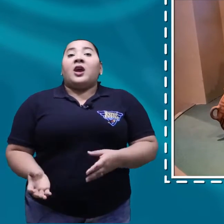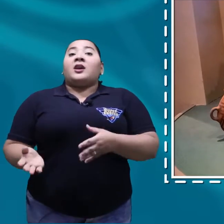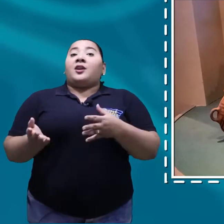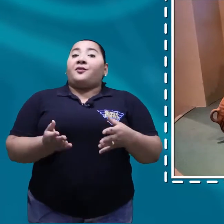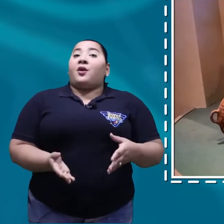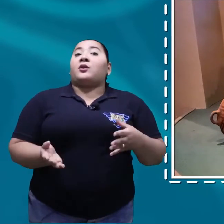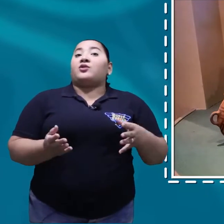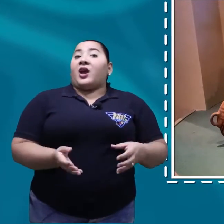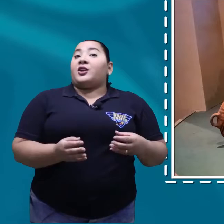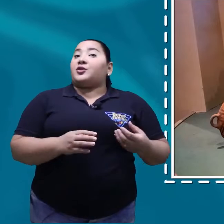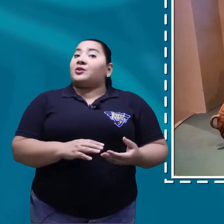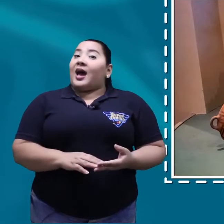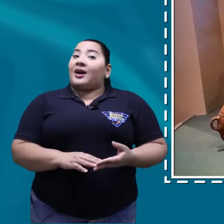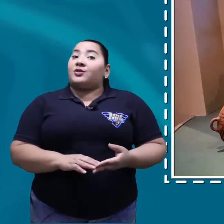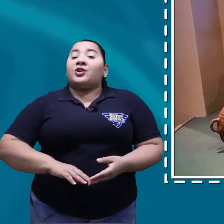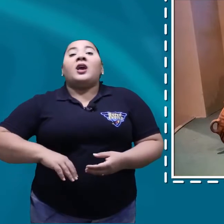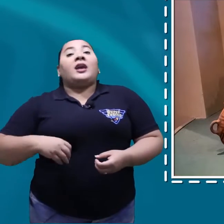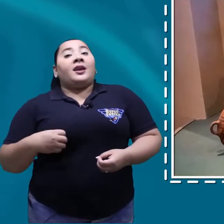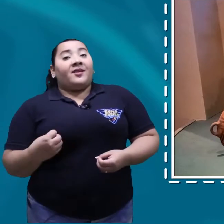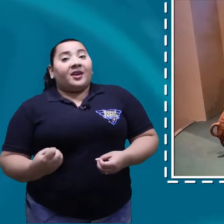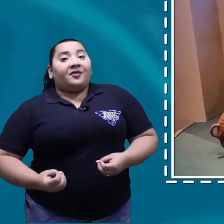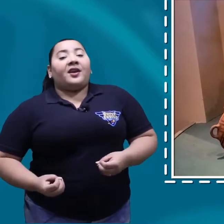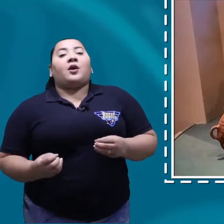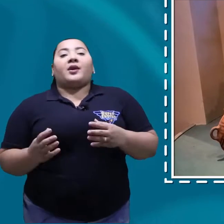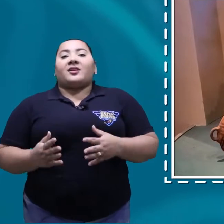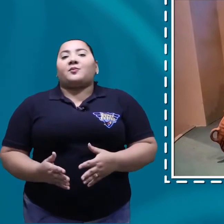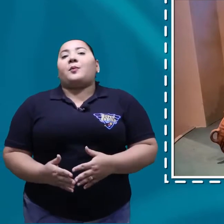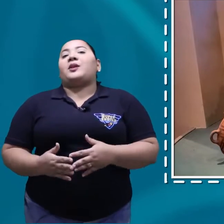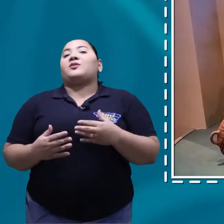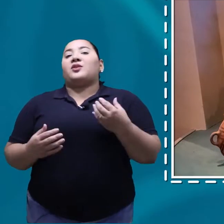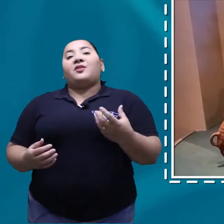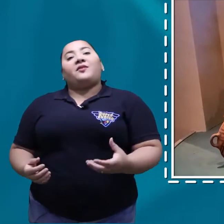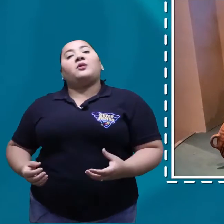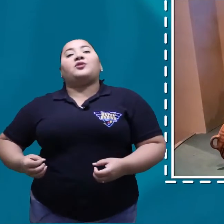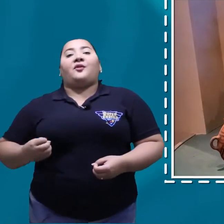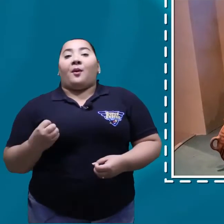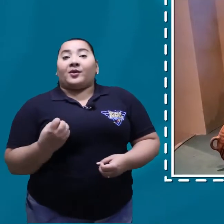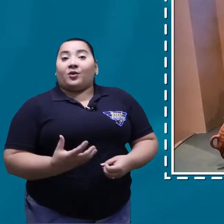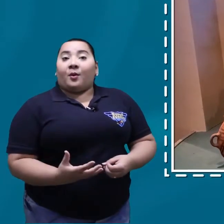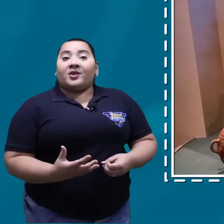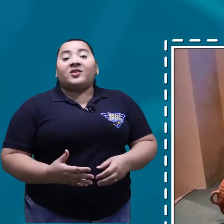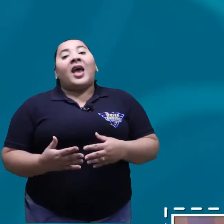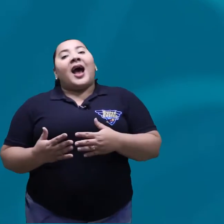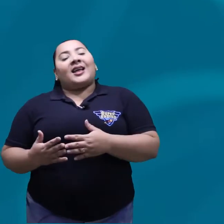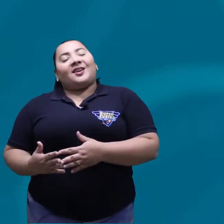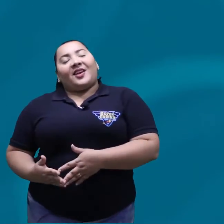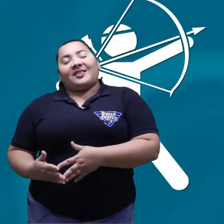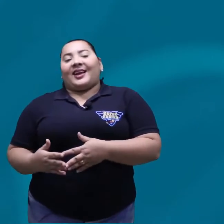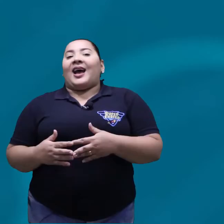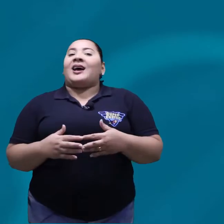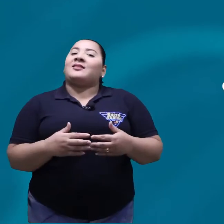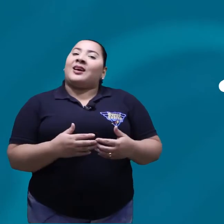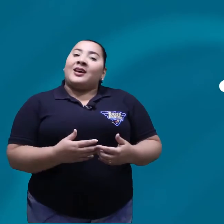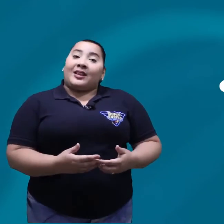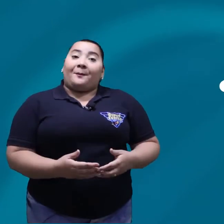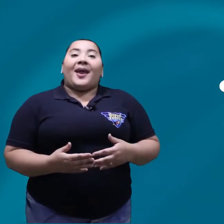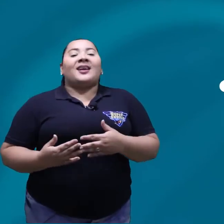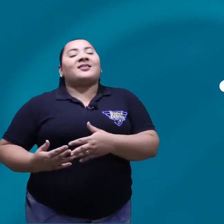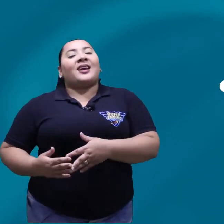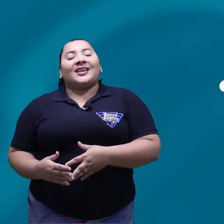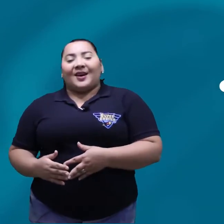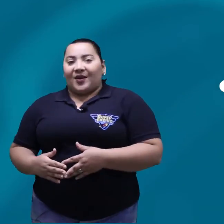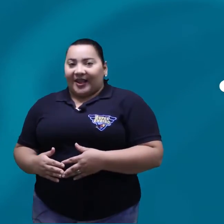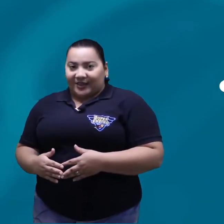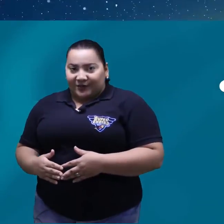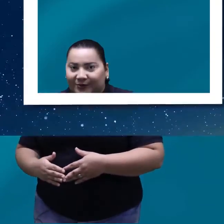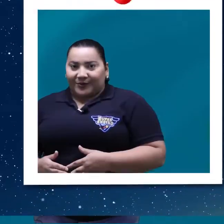biológicos que foram já estudados e verificam que essas populações viviam de forma nômades através da caça da